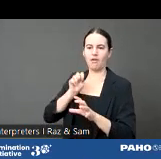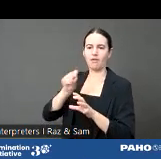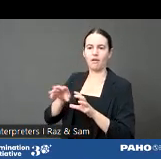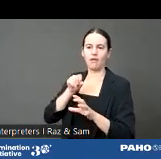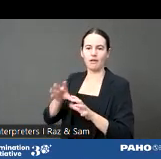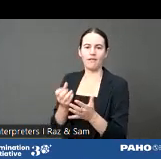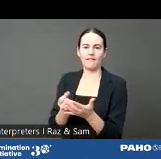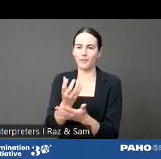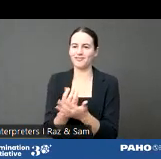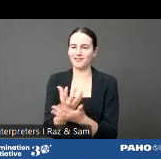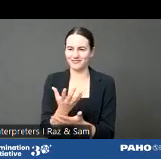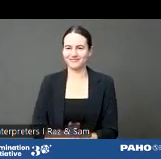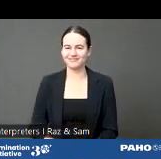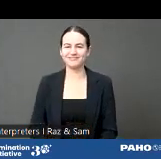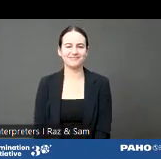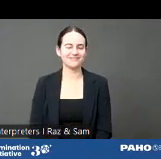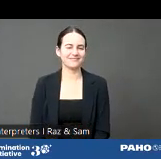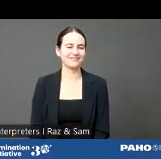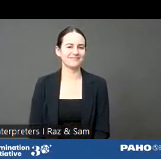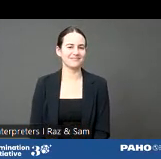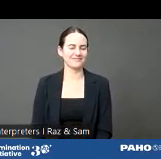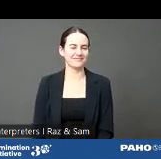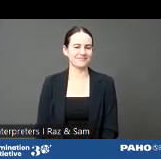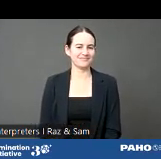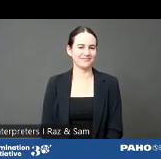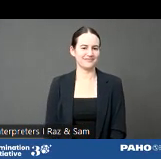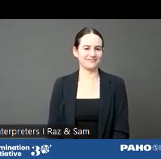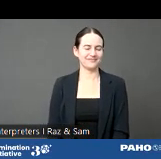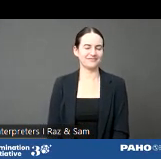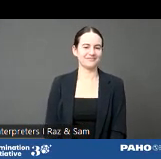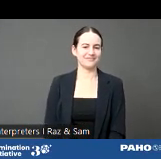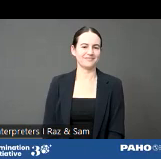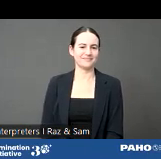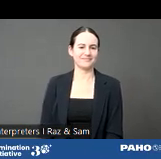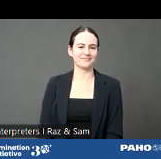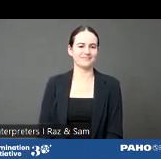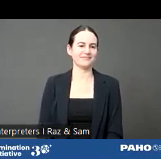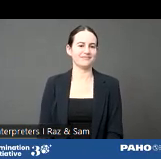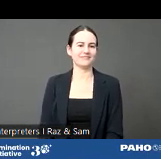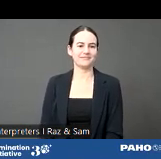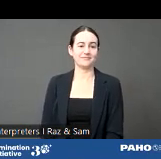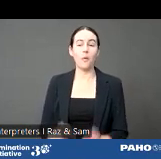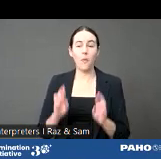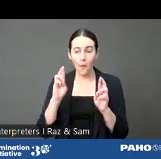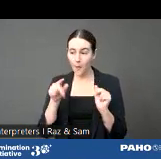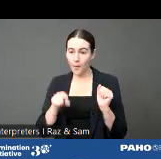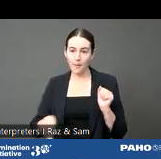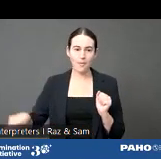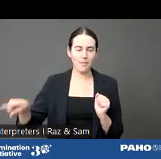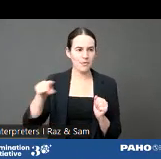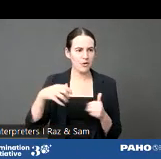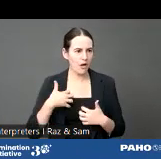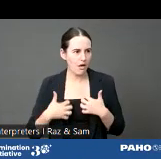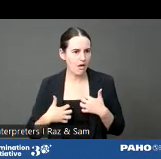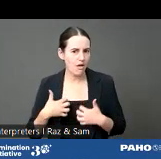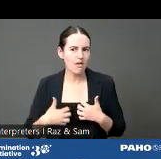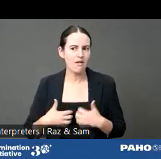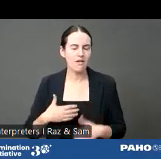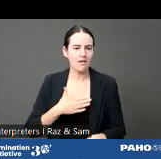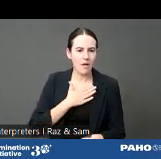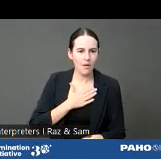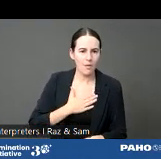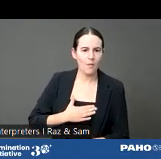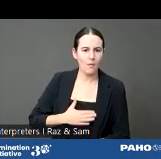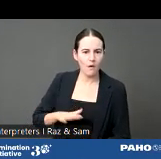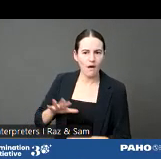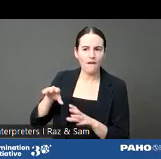todos vocês, países participantes, doadores, interessados, comunidades em geral, possam ter acesso às